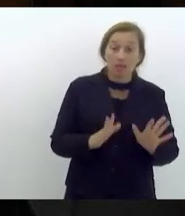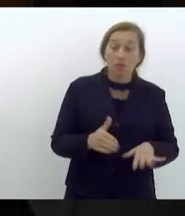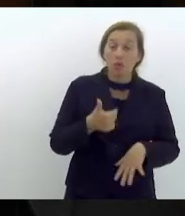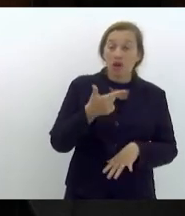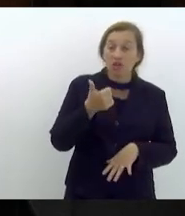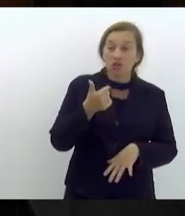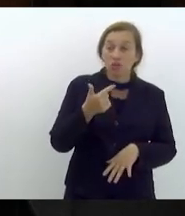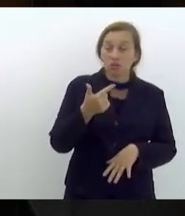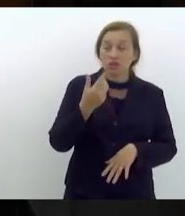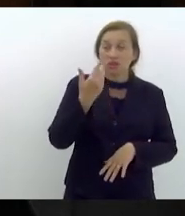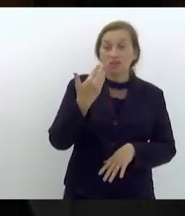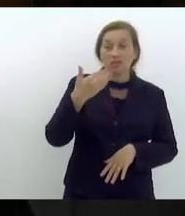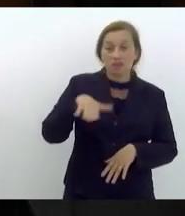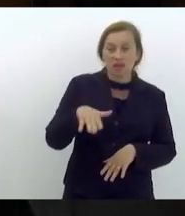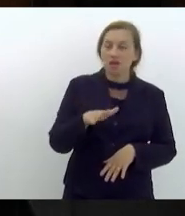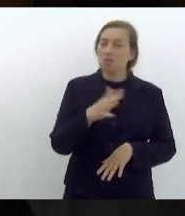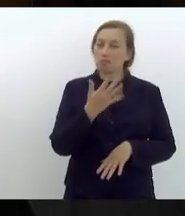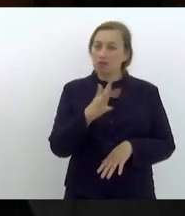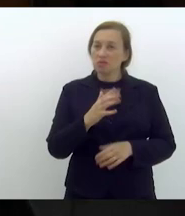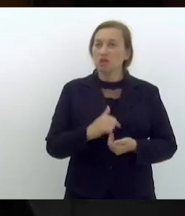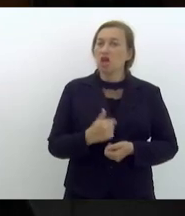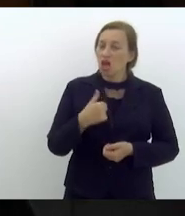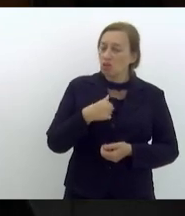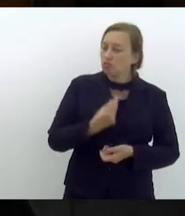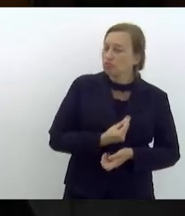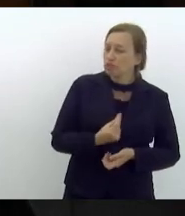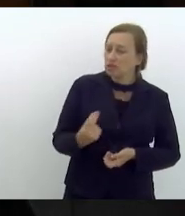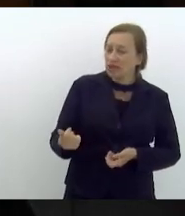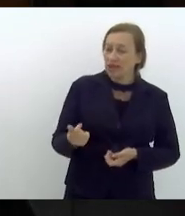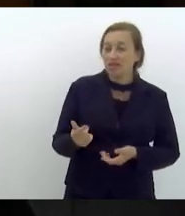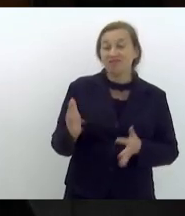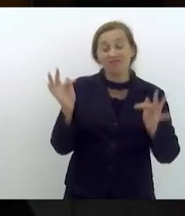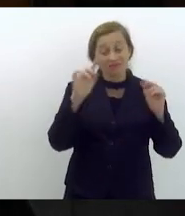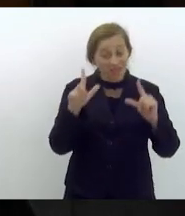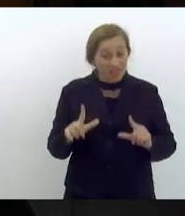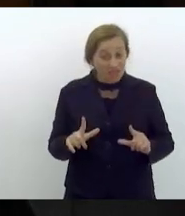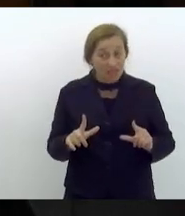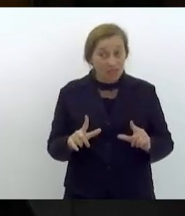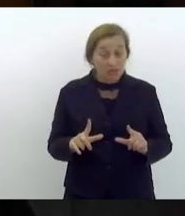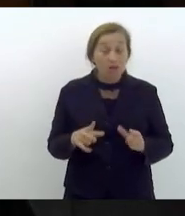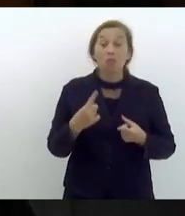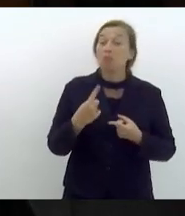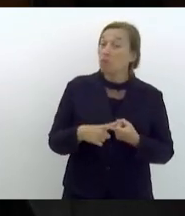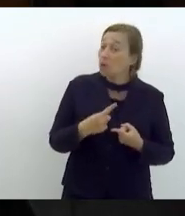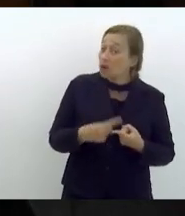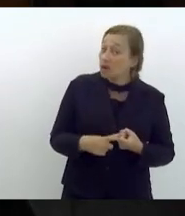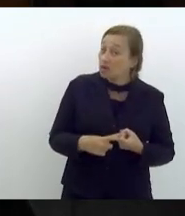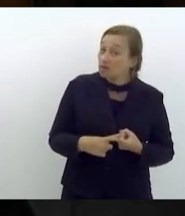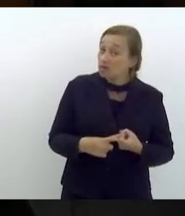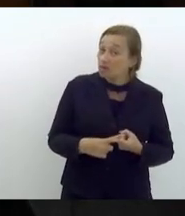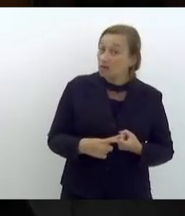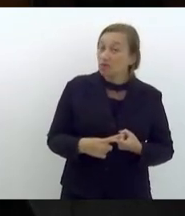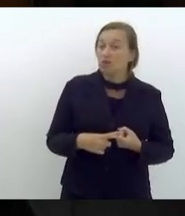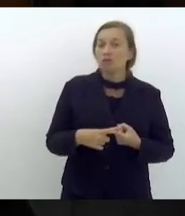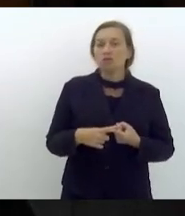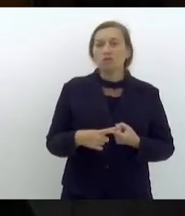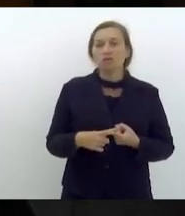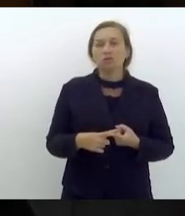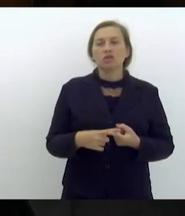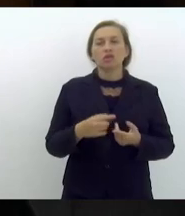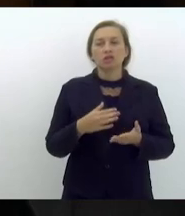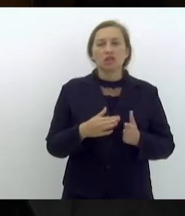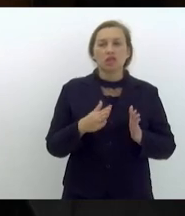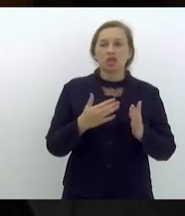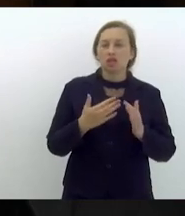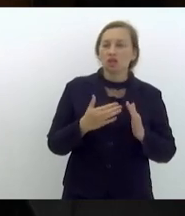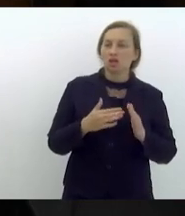aproximadamente eu saí animado e Por quê começa a ter colégio de